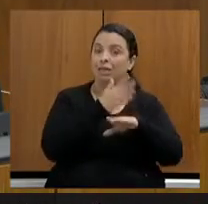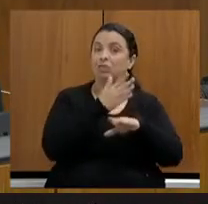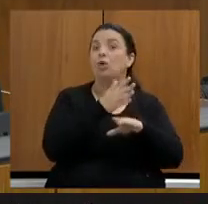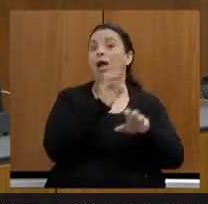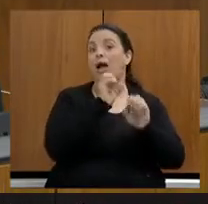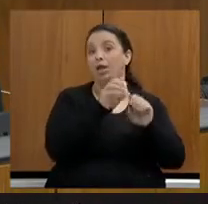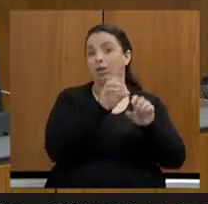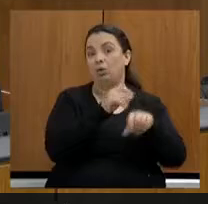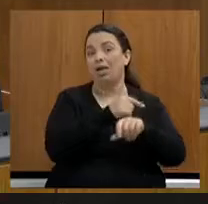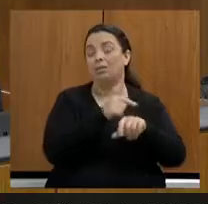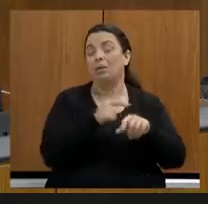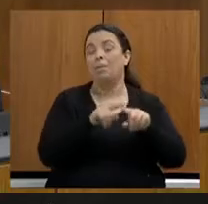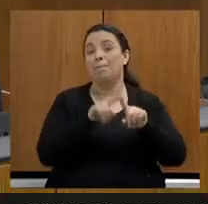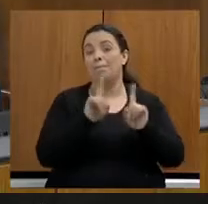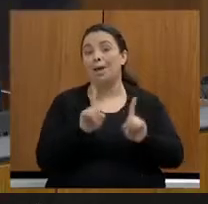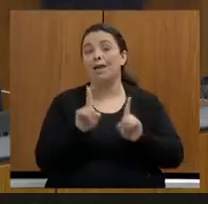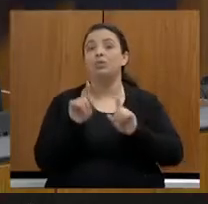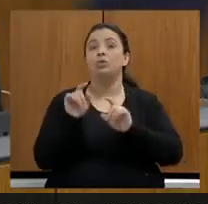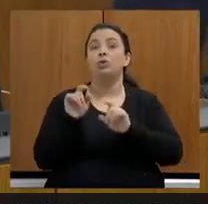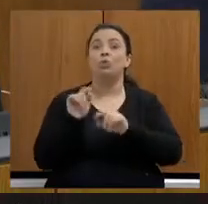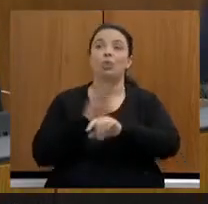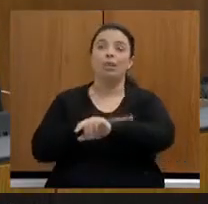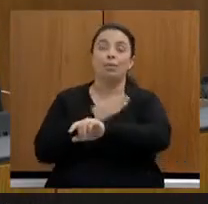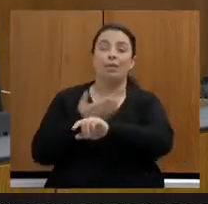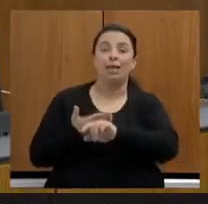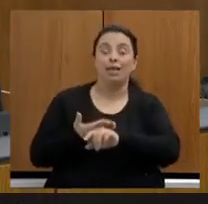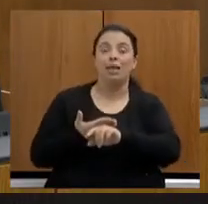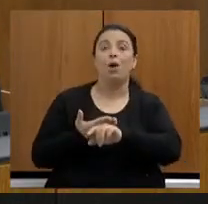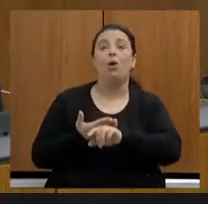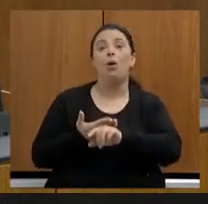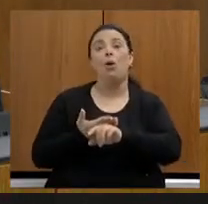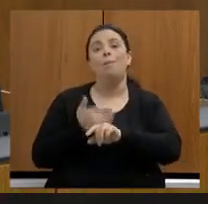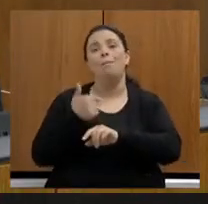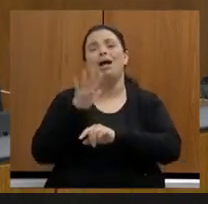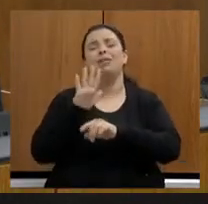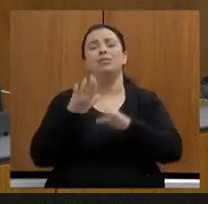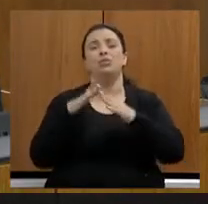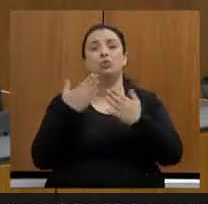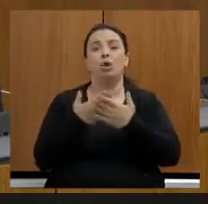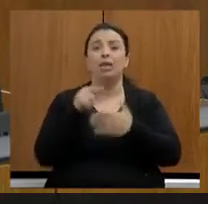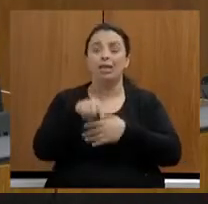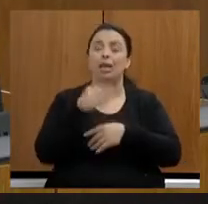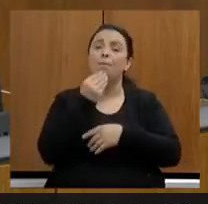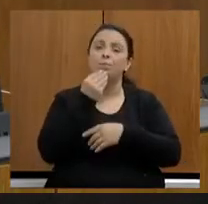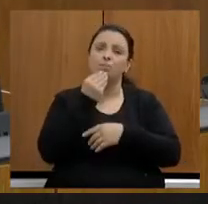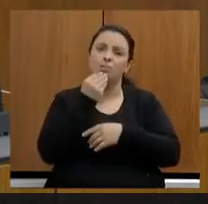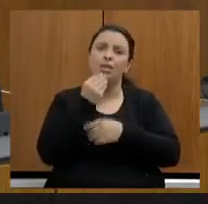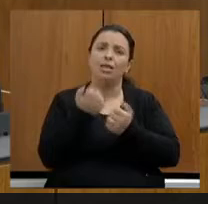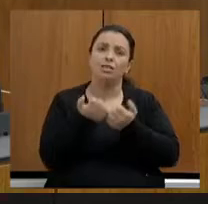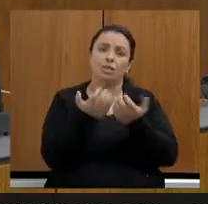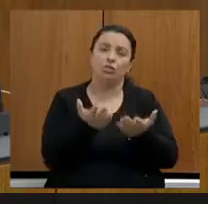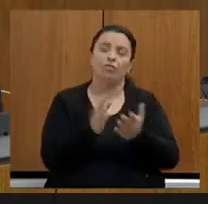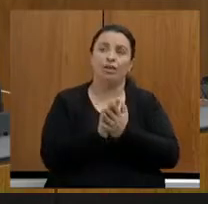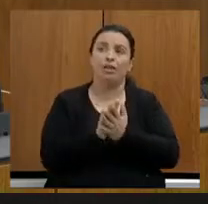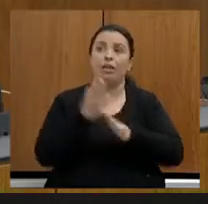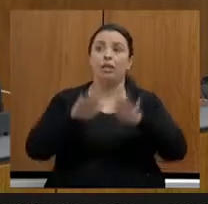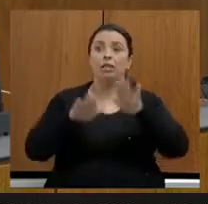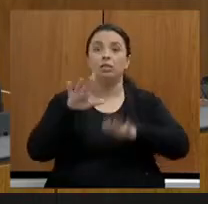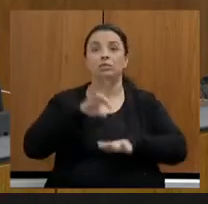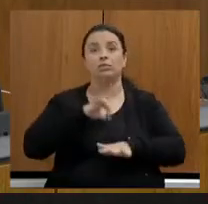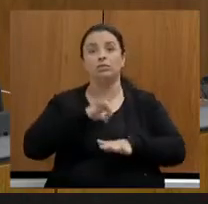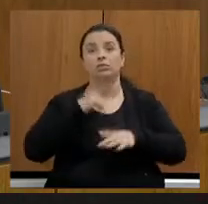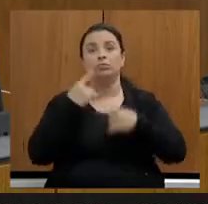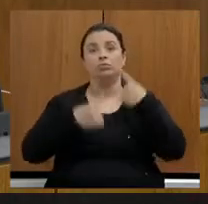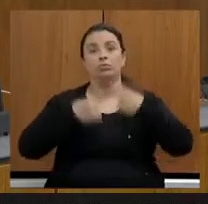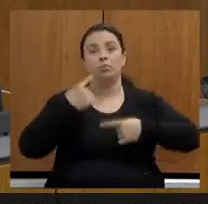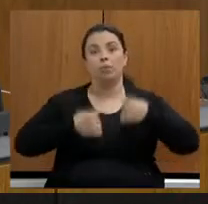ensino médio de tempo integral é concentrado em escolas que têm a possibilidade desta oferta sabe então muitas vezes a um debate O